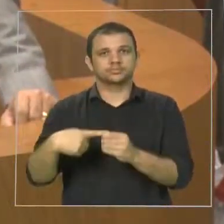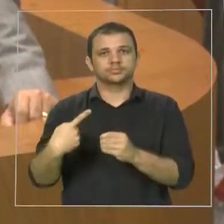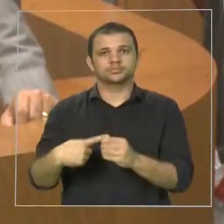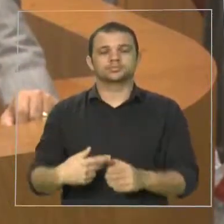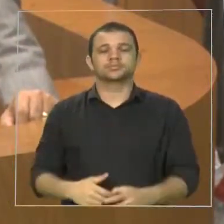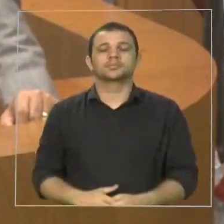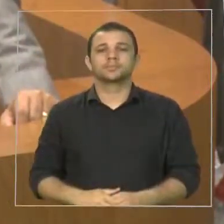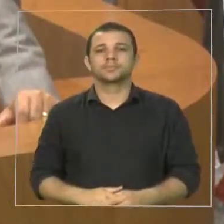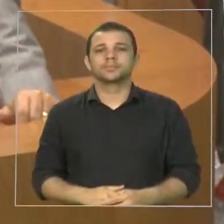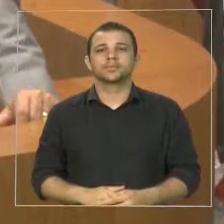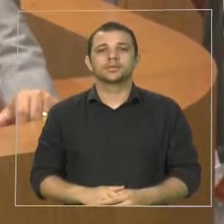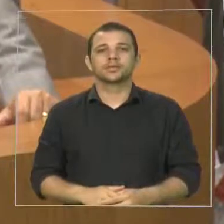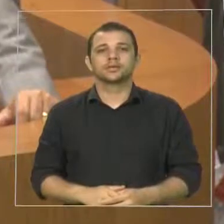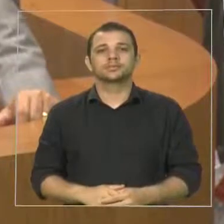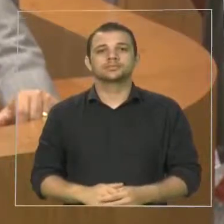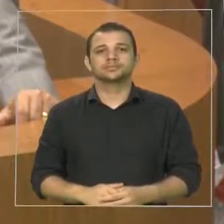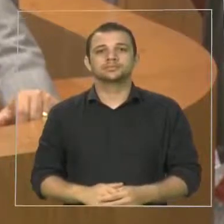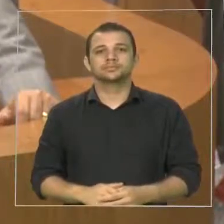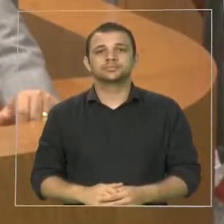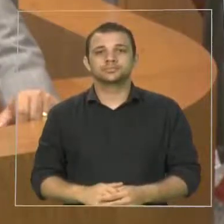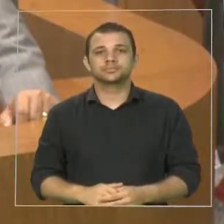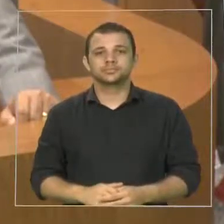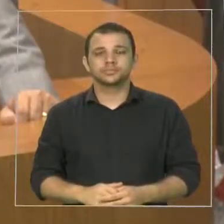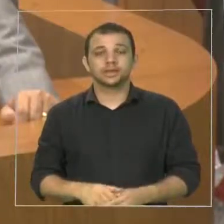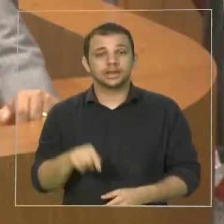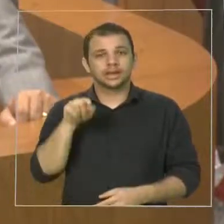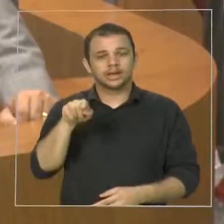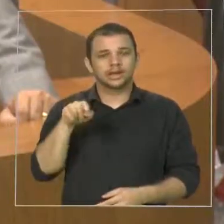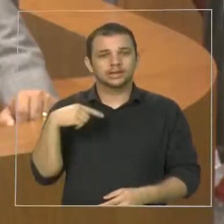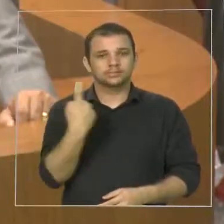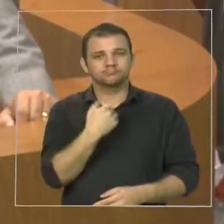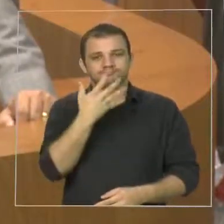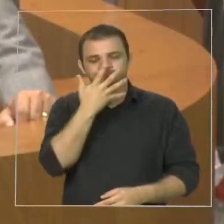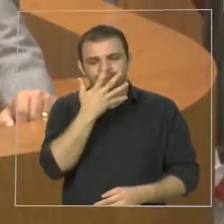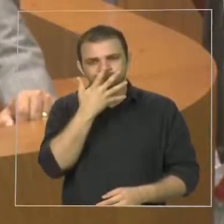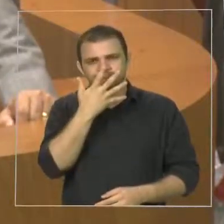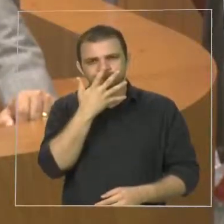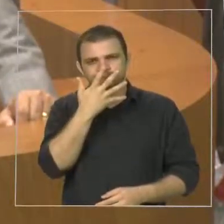Preto. Ouvimos atentamente